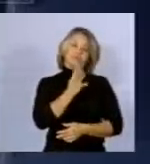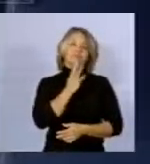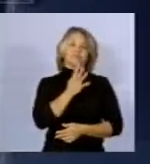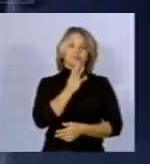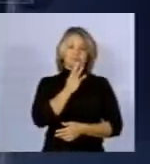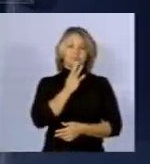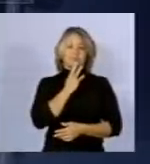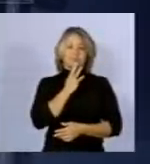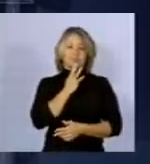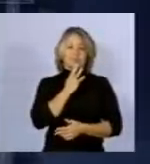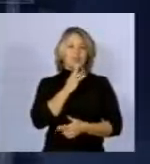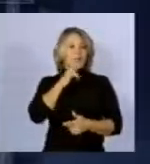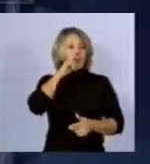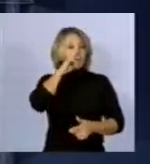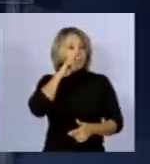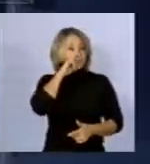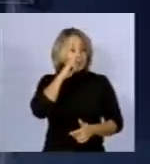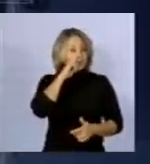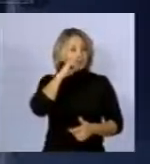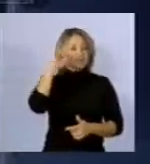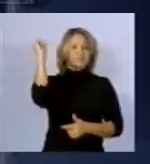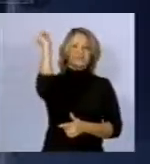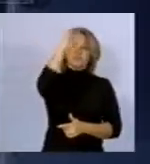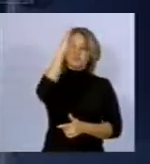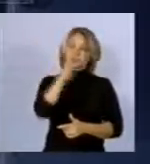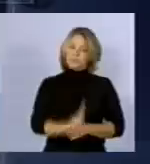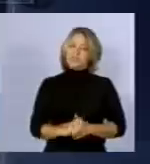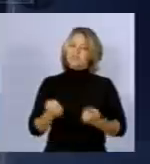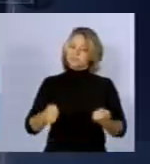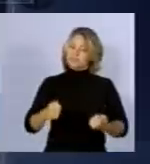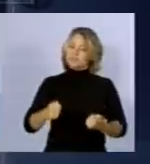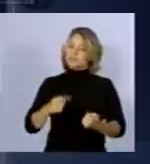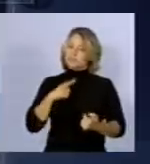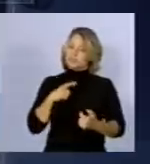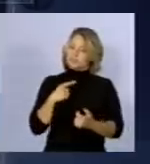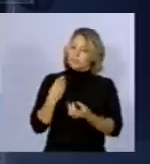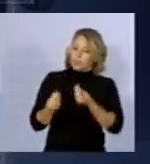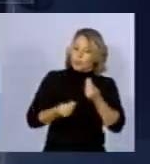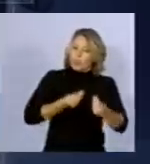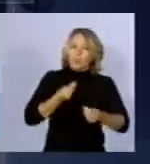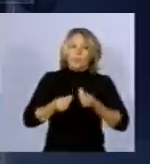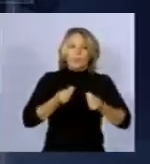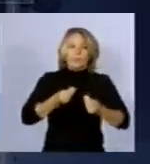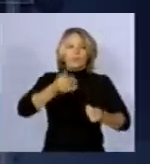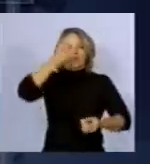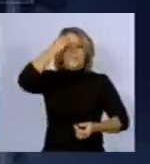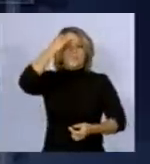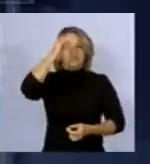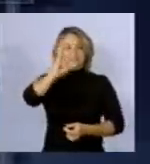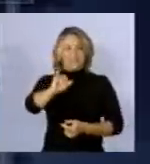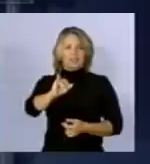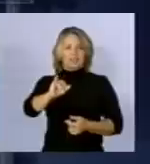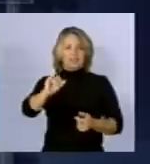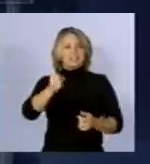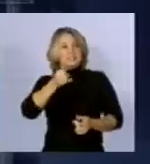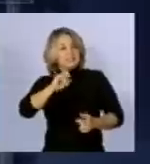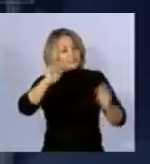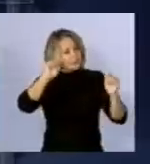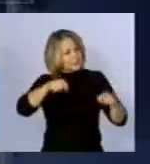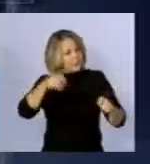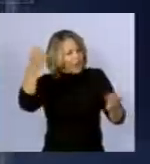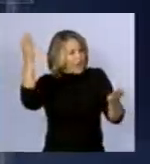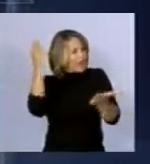risco que o estado brasileiro precisa adotar medidas para contê-lo e se possível eliminá-lo